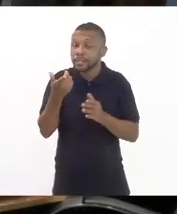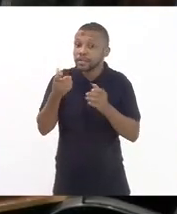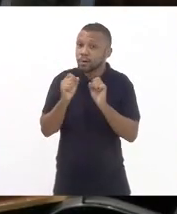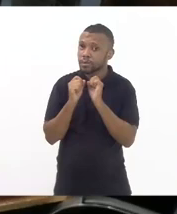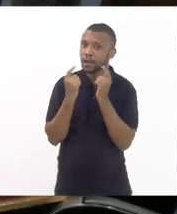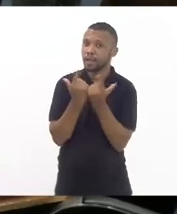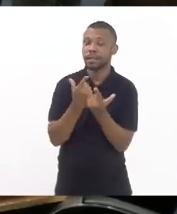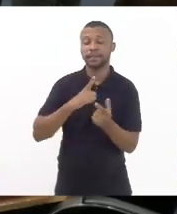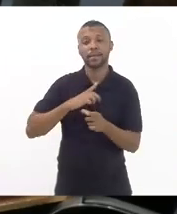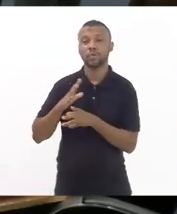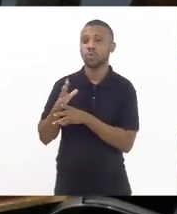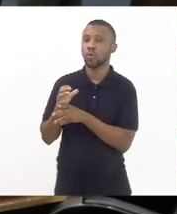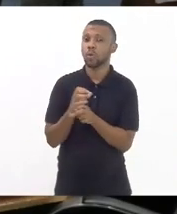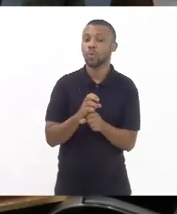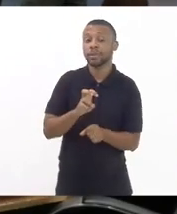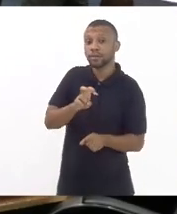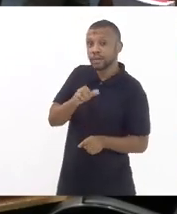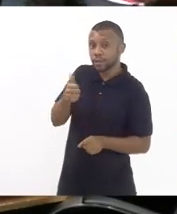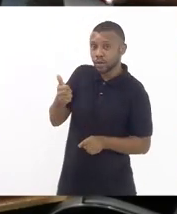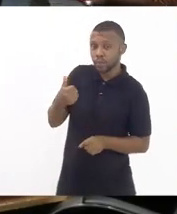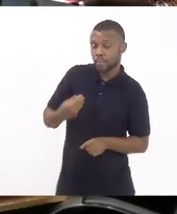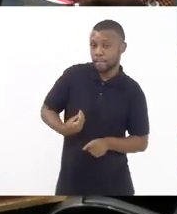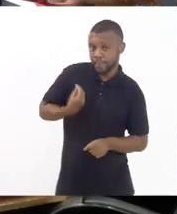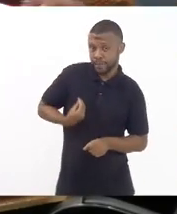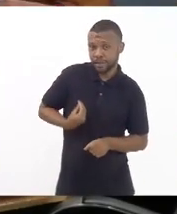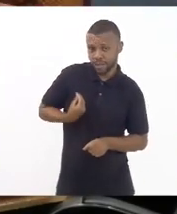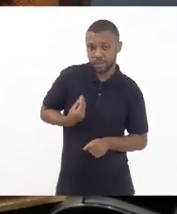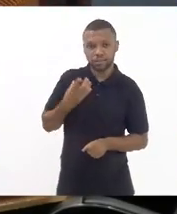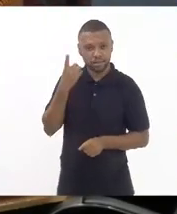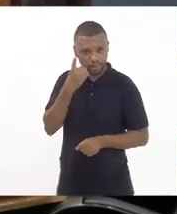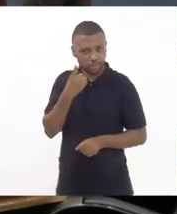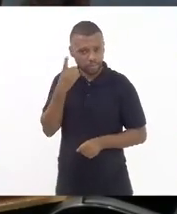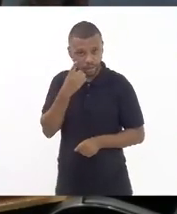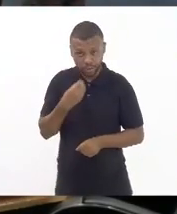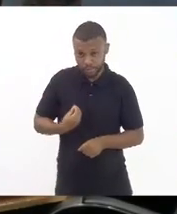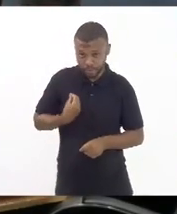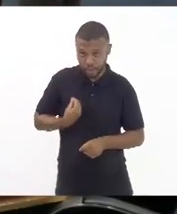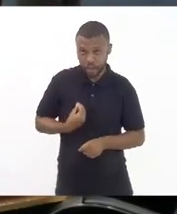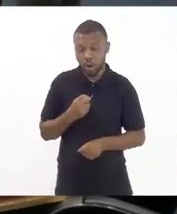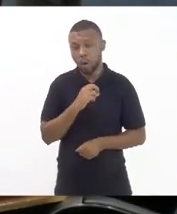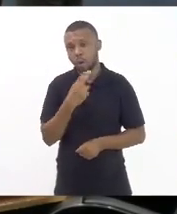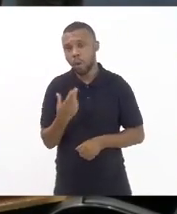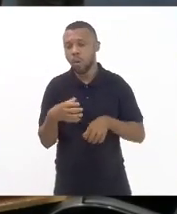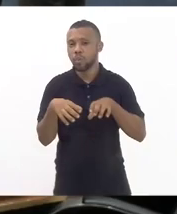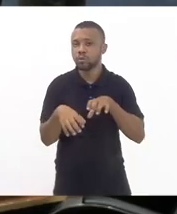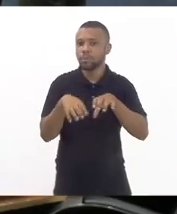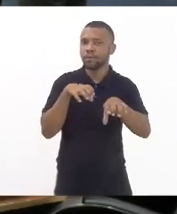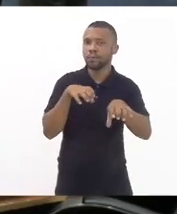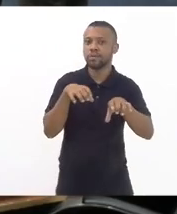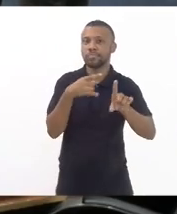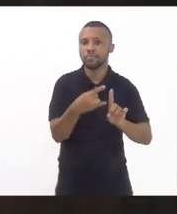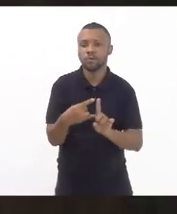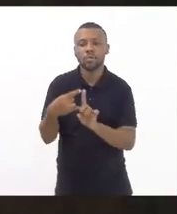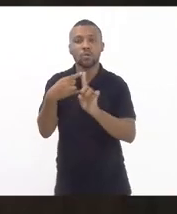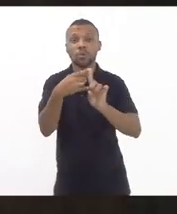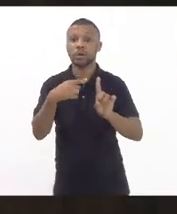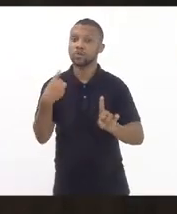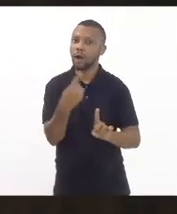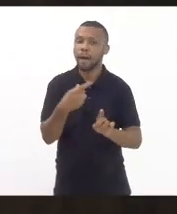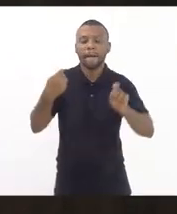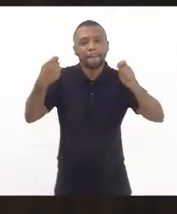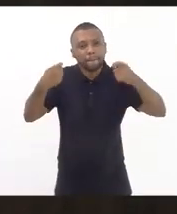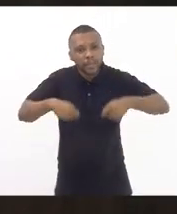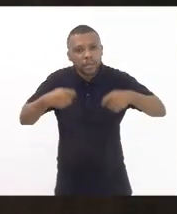existem 51 deputados na casa, no presencial ou no remoto, que nós precisamos derrubar